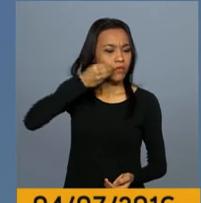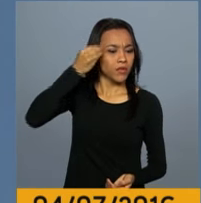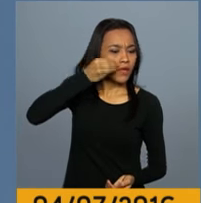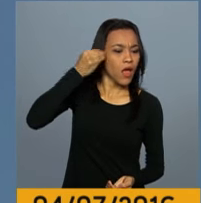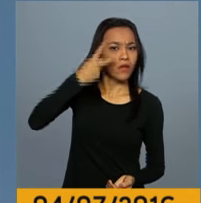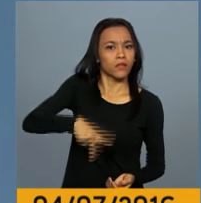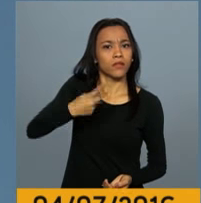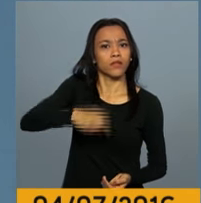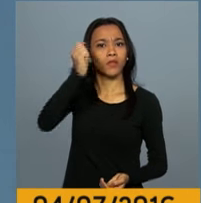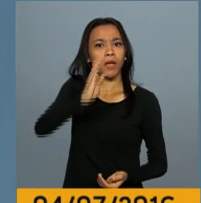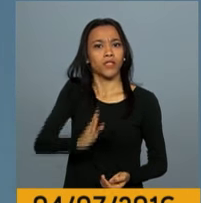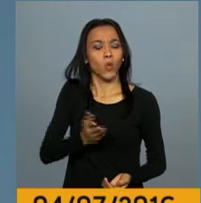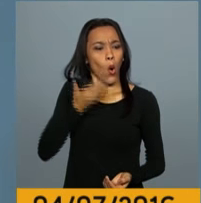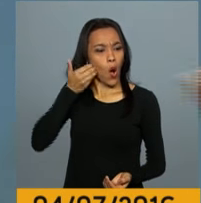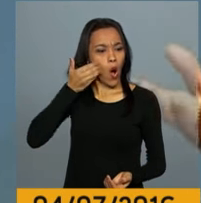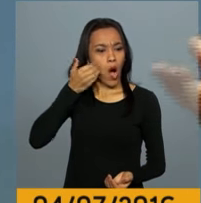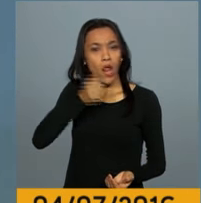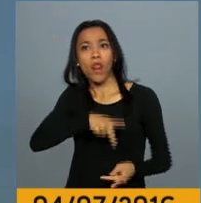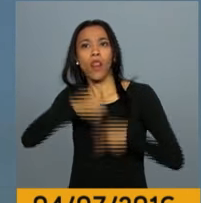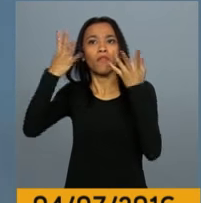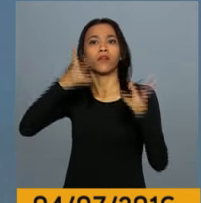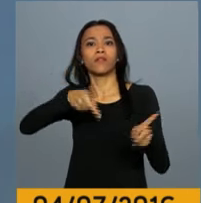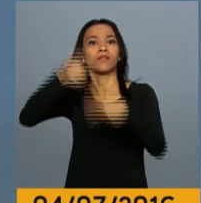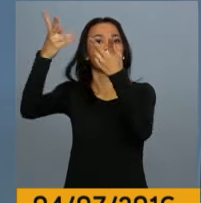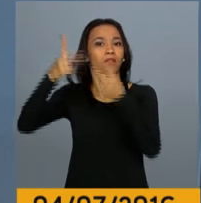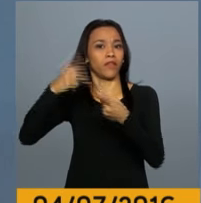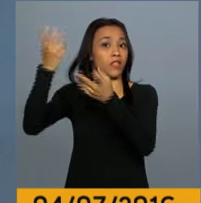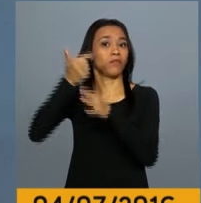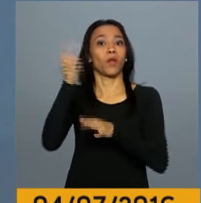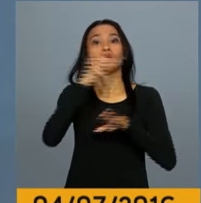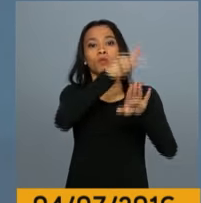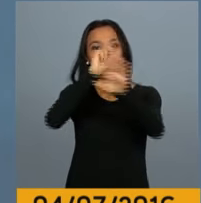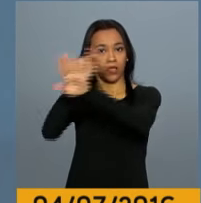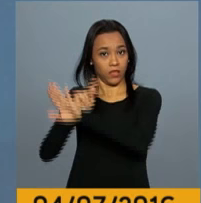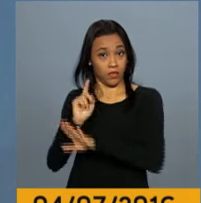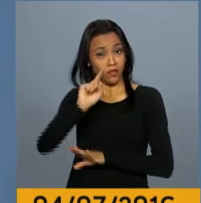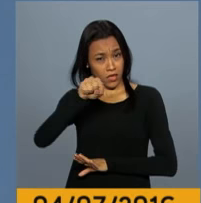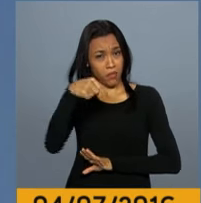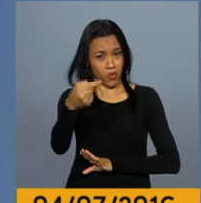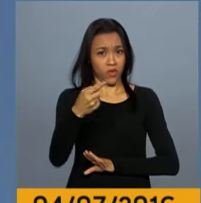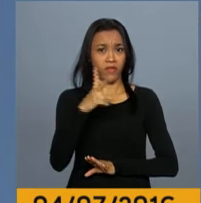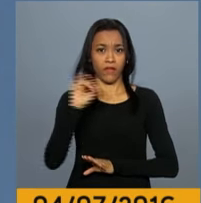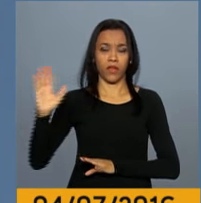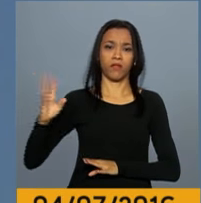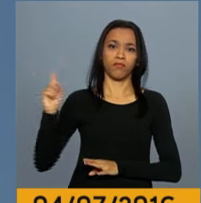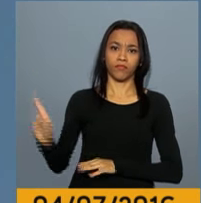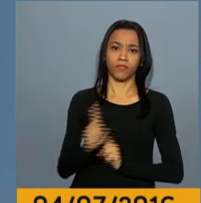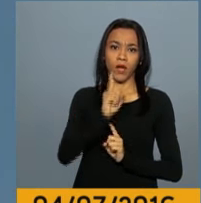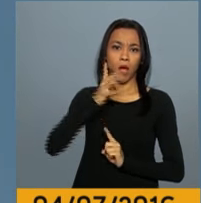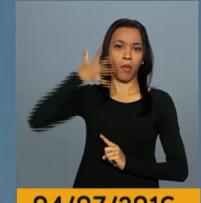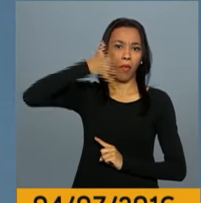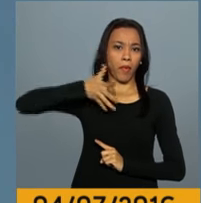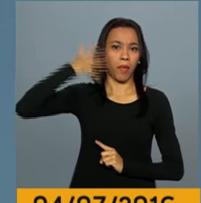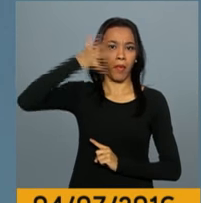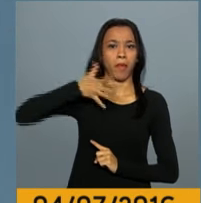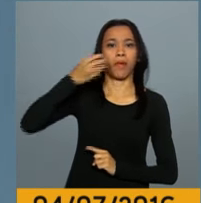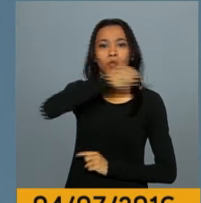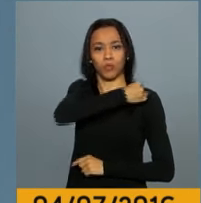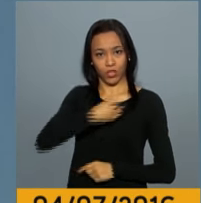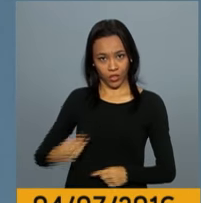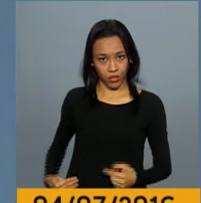efetivamente ocorre no nosso país. Os senhores terão logo mais a fala do nosso ministro Blairo